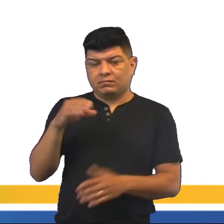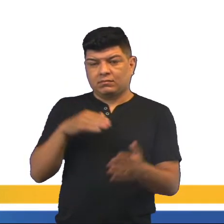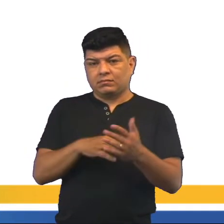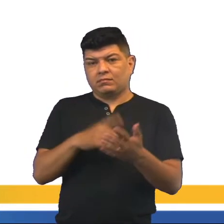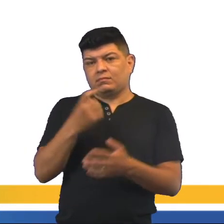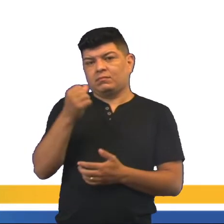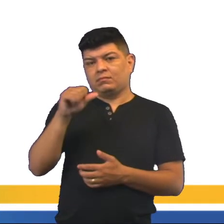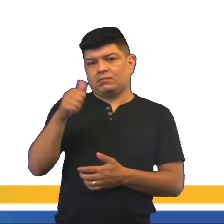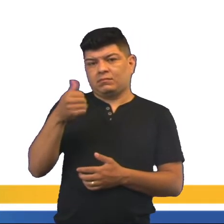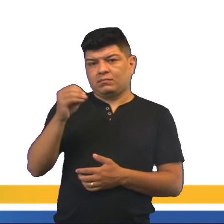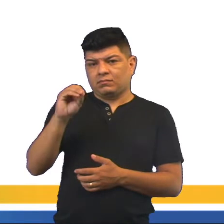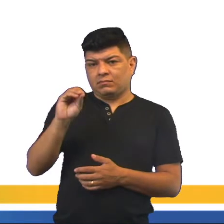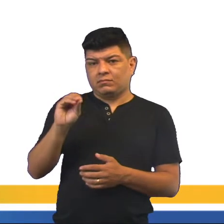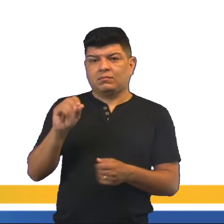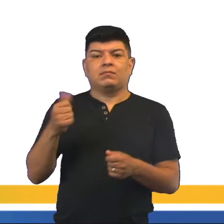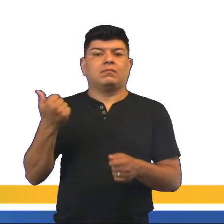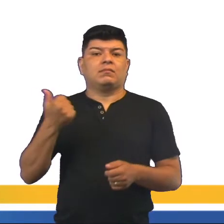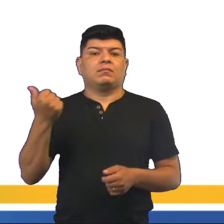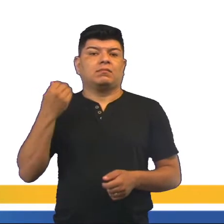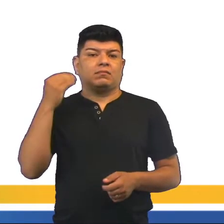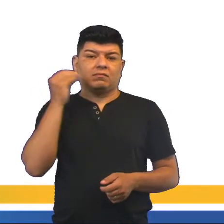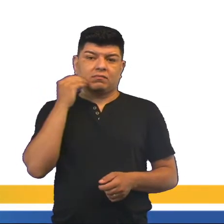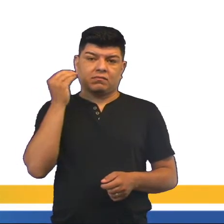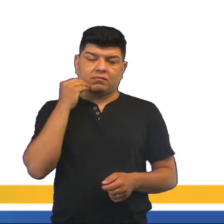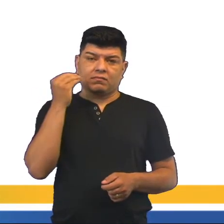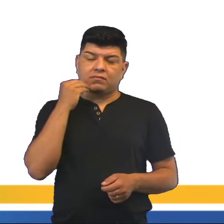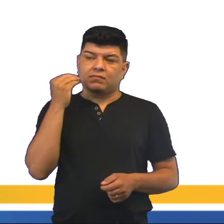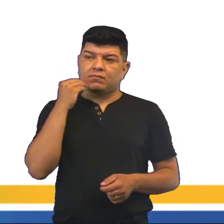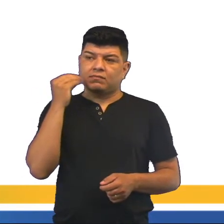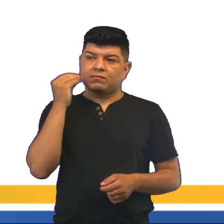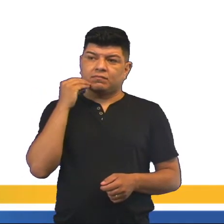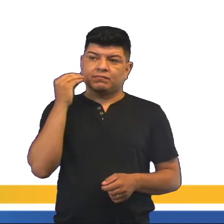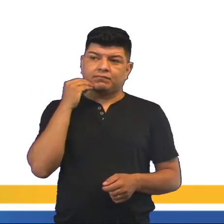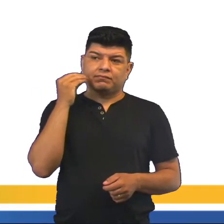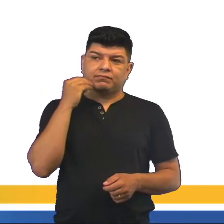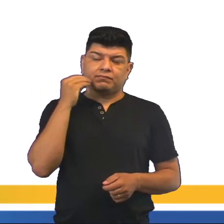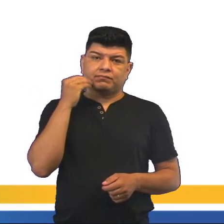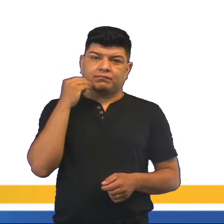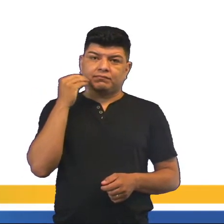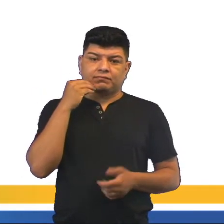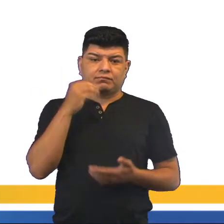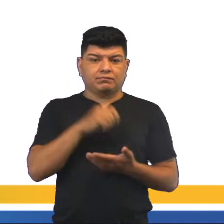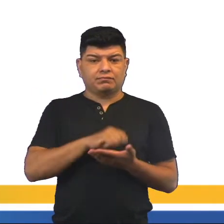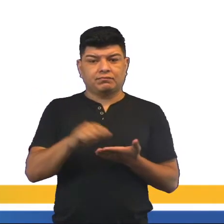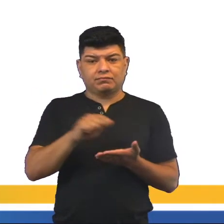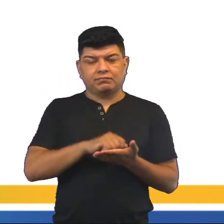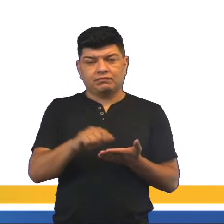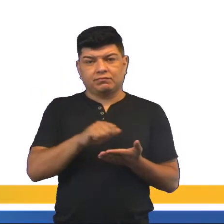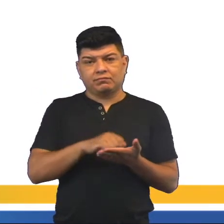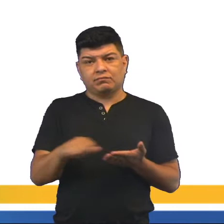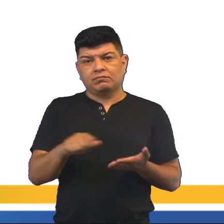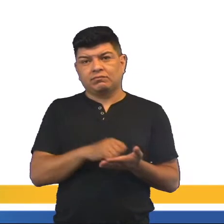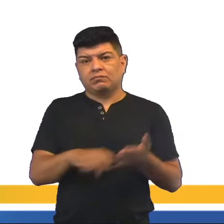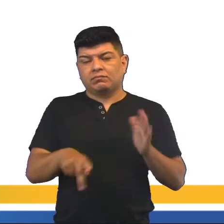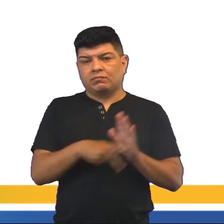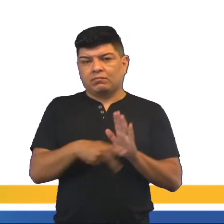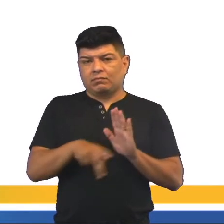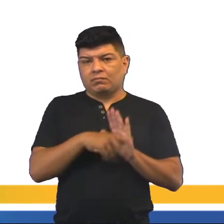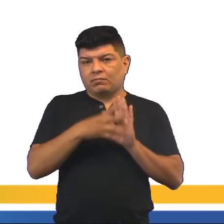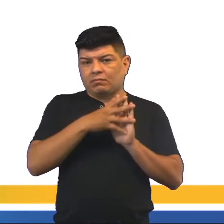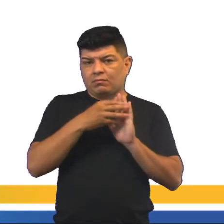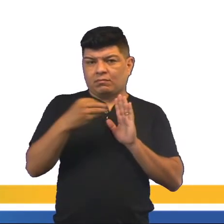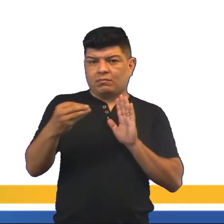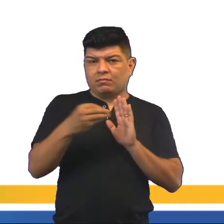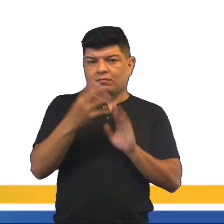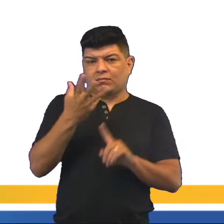1710, realizou a primeira tentativa, né, Feuillet, a primeira tentativa de notação de dança com sua